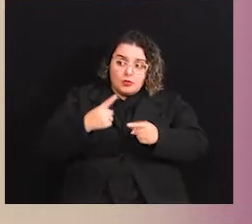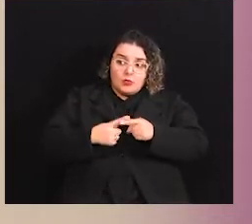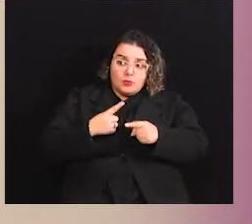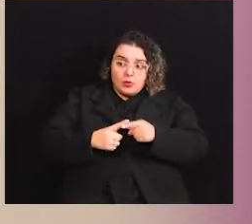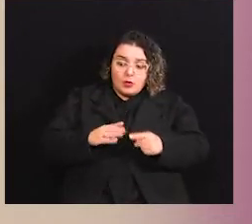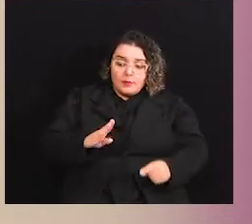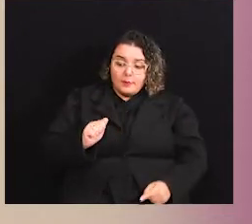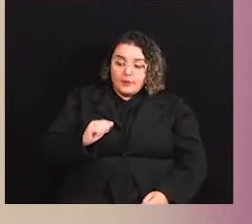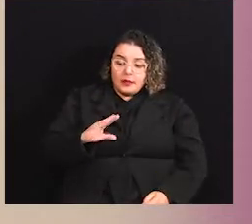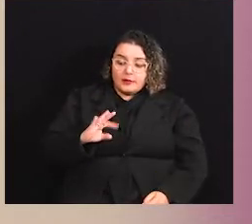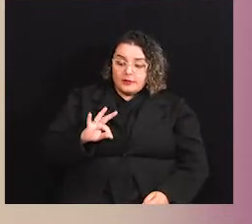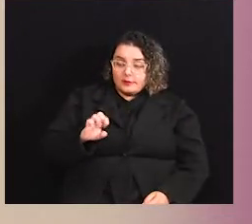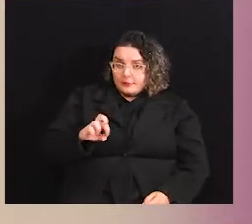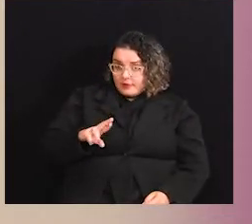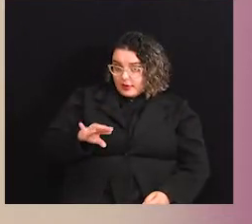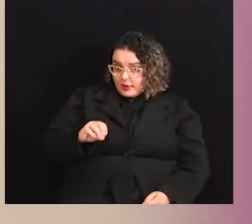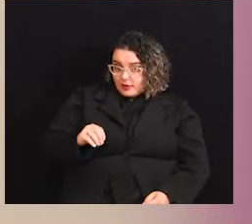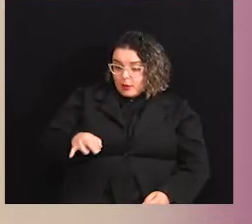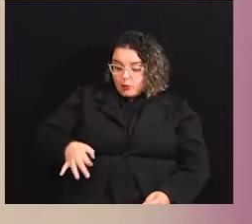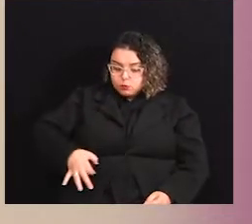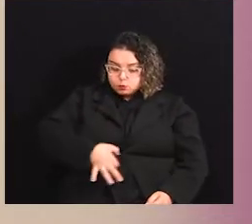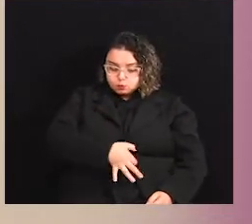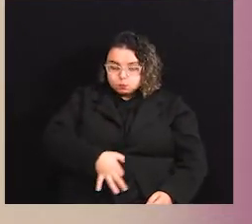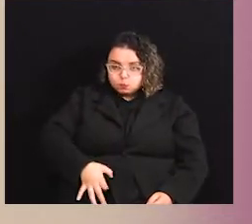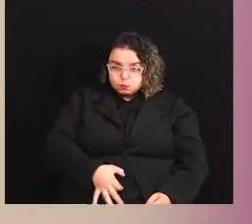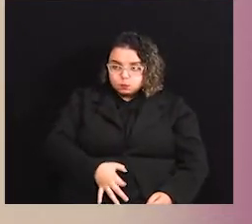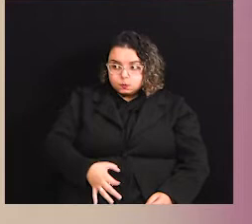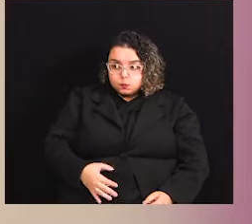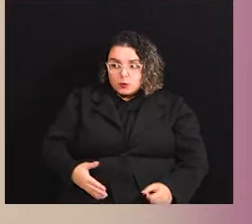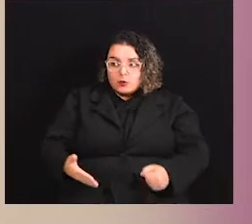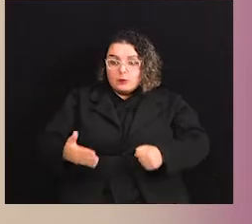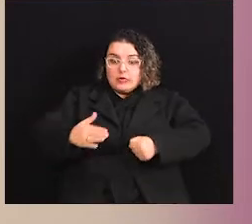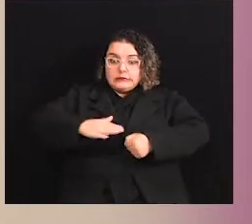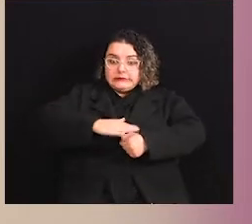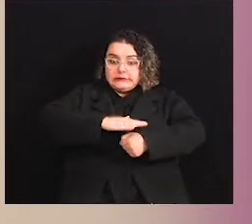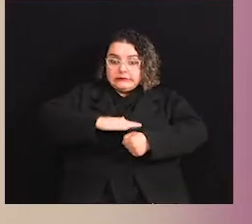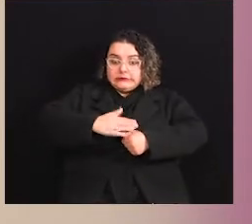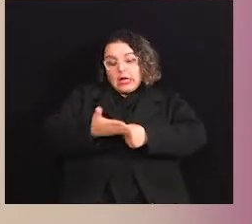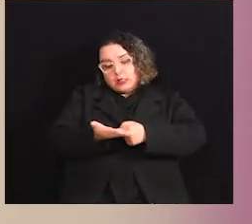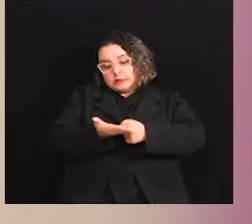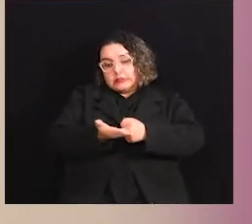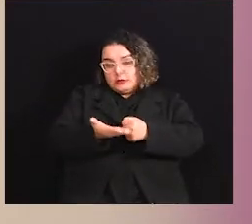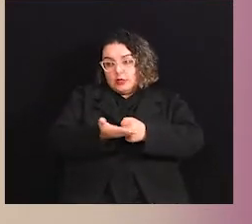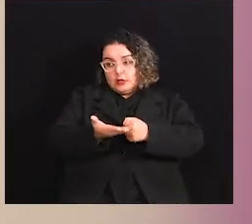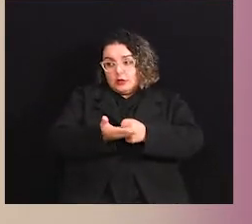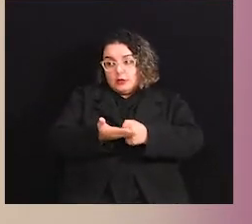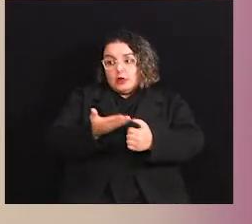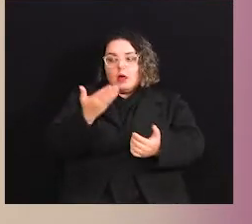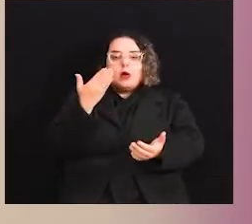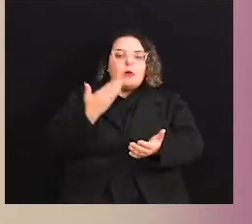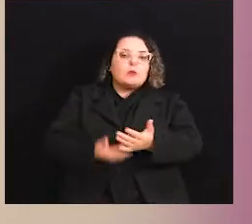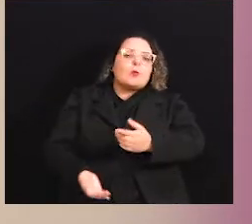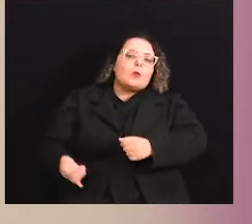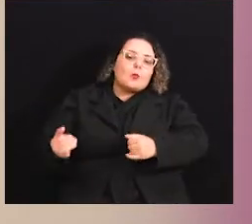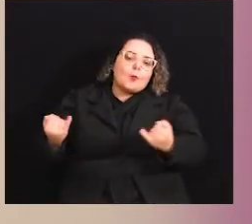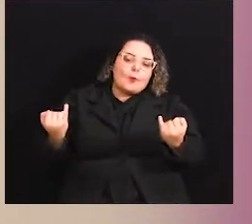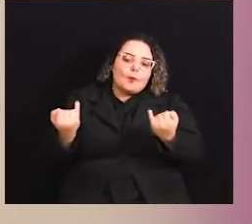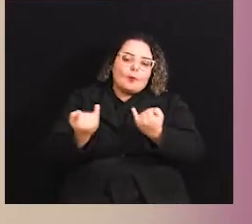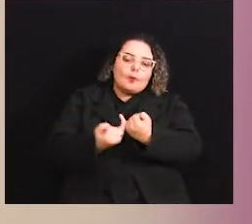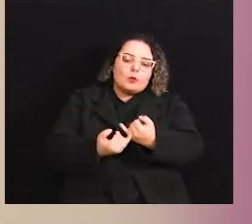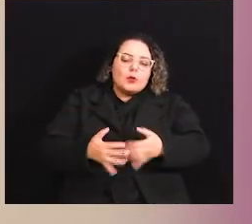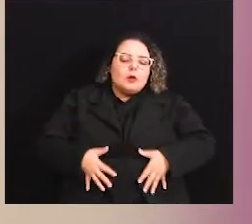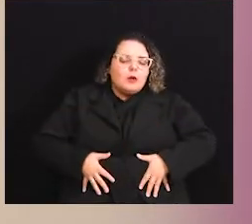bactérias do intestino grosso. Os pacientes que têm intolerância mais severa podem cursar, inclusive, com perda de peso, com